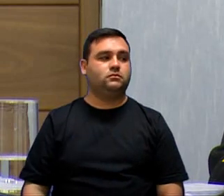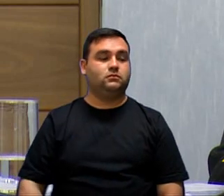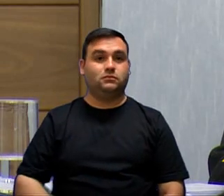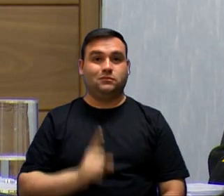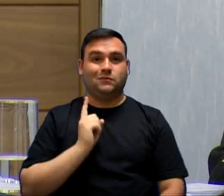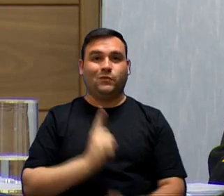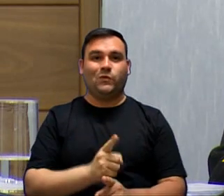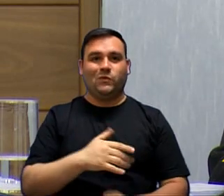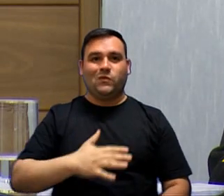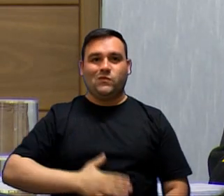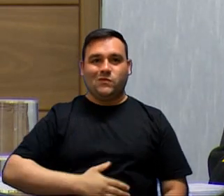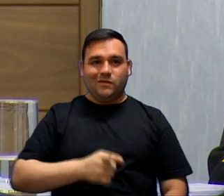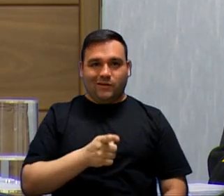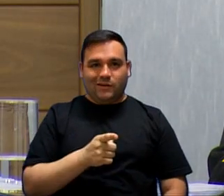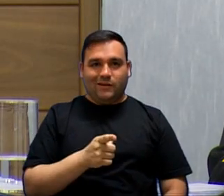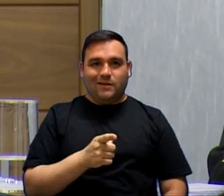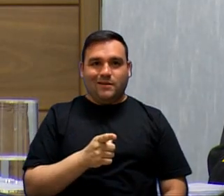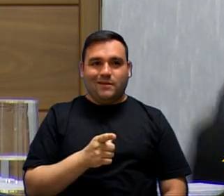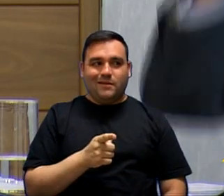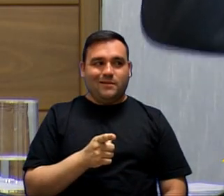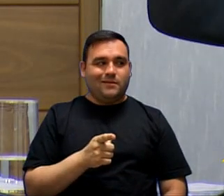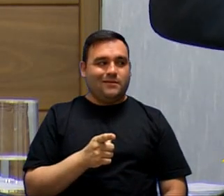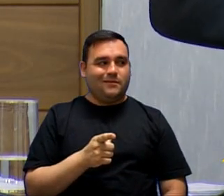Achamos humilhante.